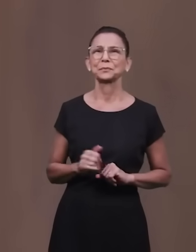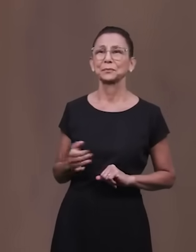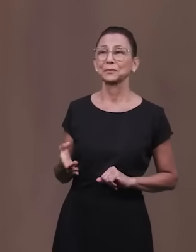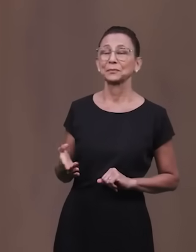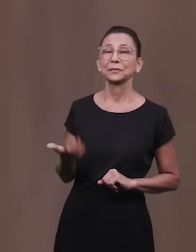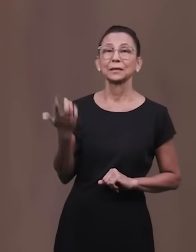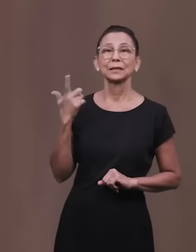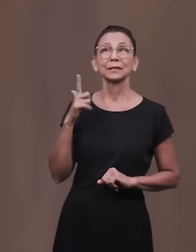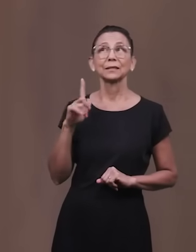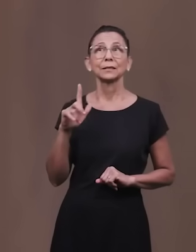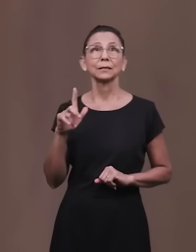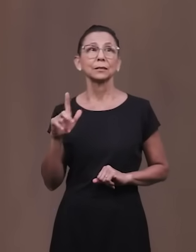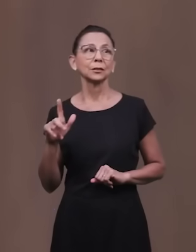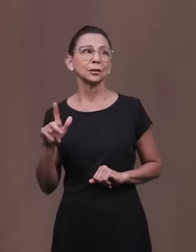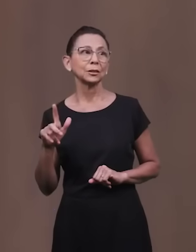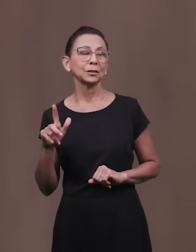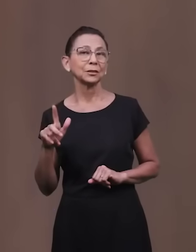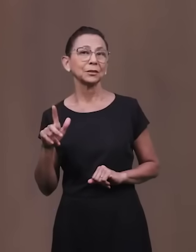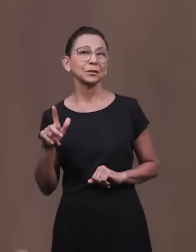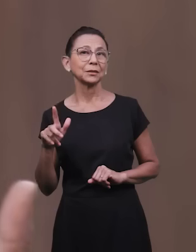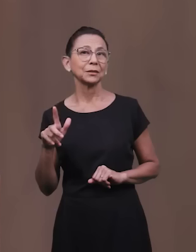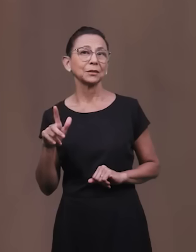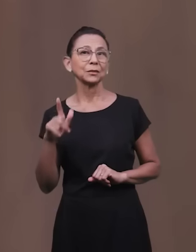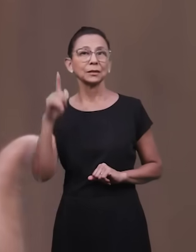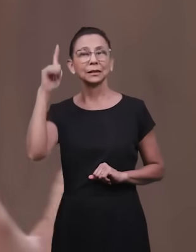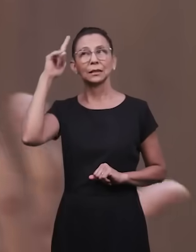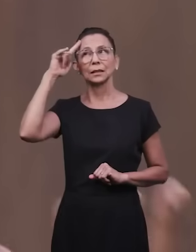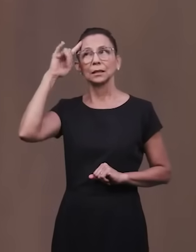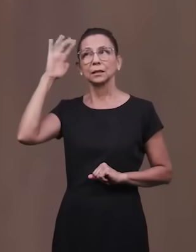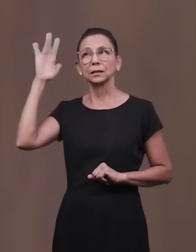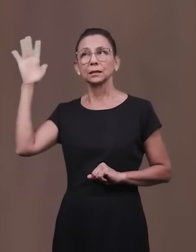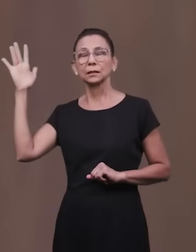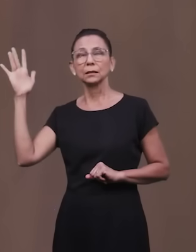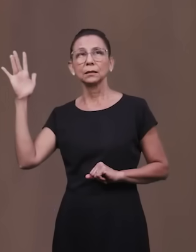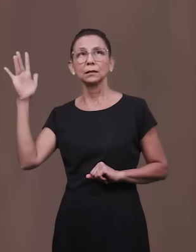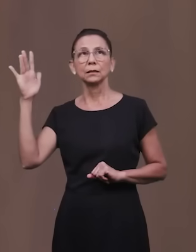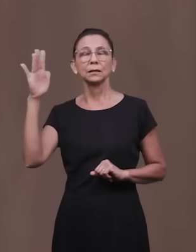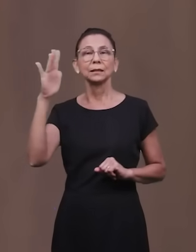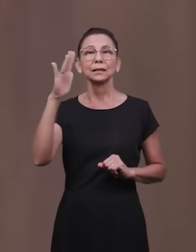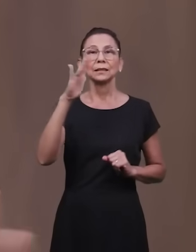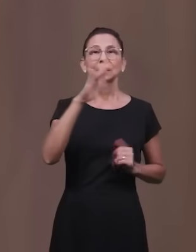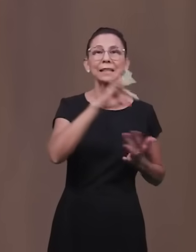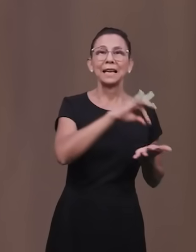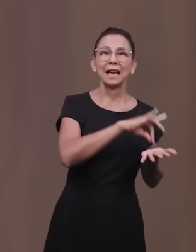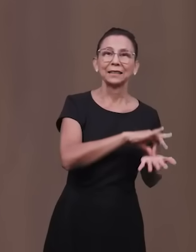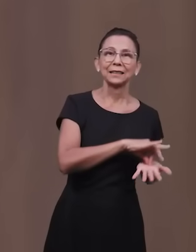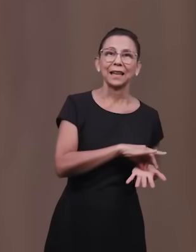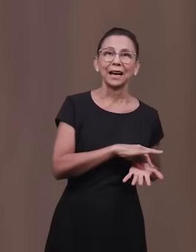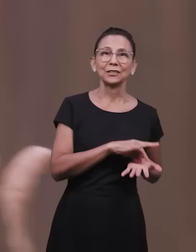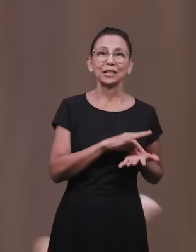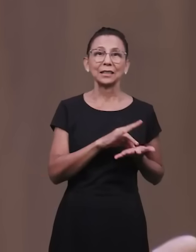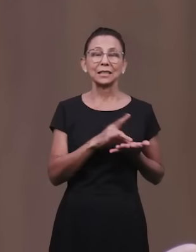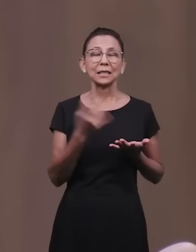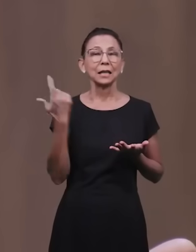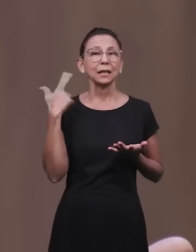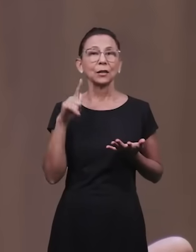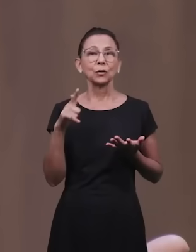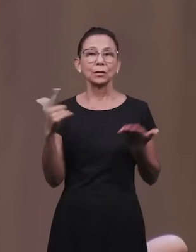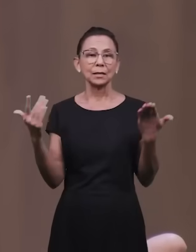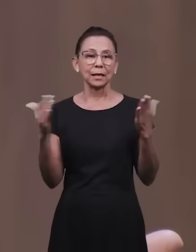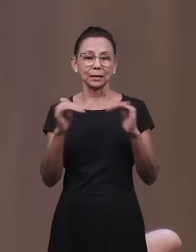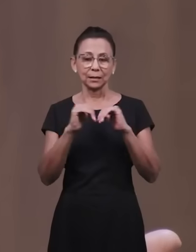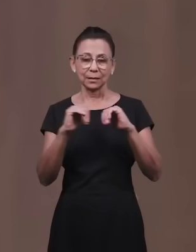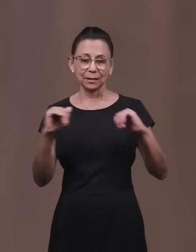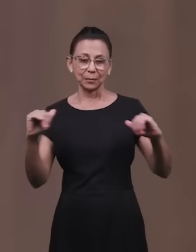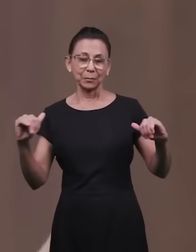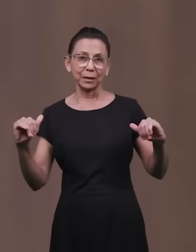principalmente porque elas não conseguem distinguir fantasia de realidade. Percebe? Então, tem uma ansiedade que se apresenta